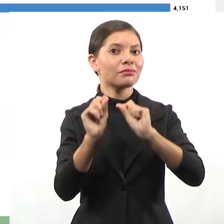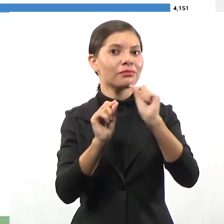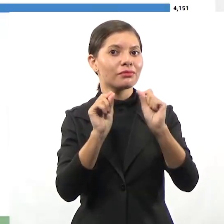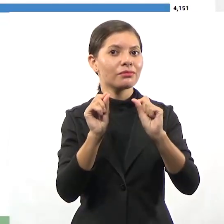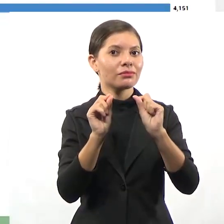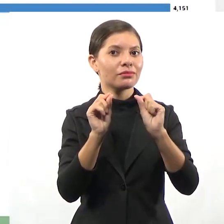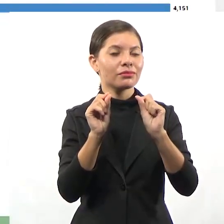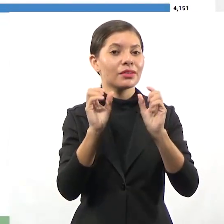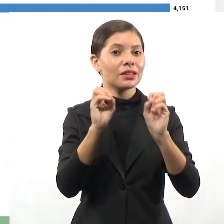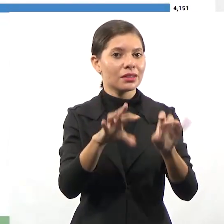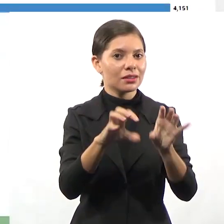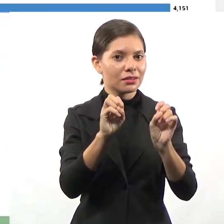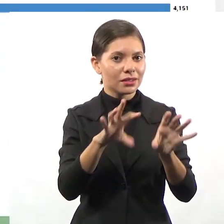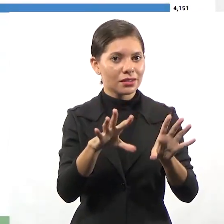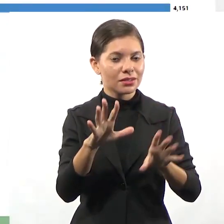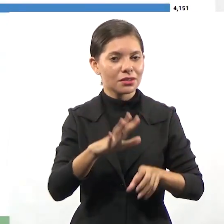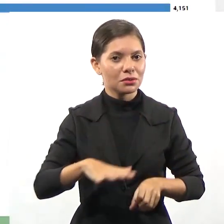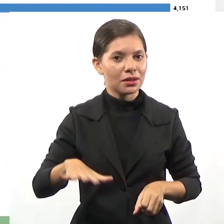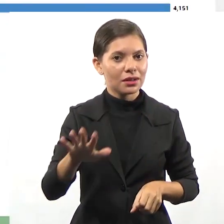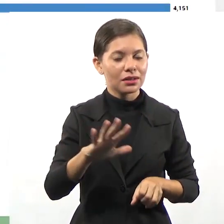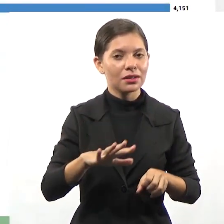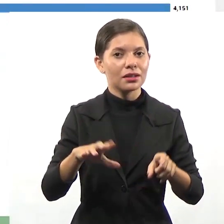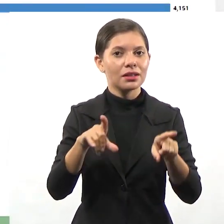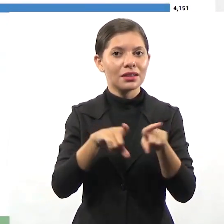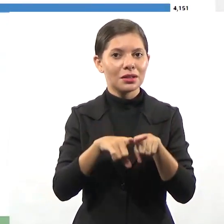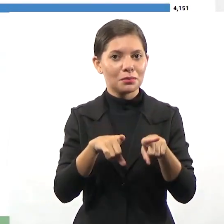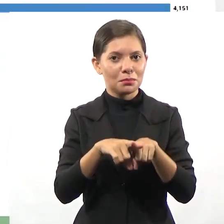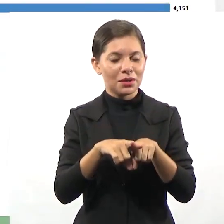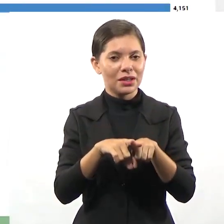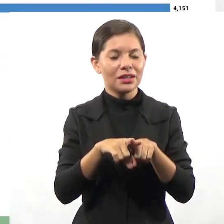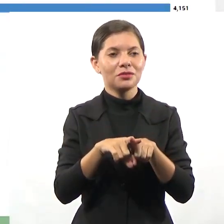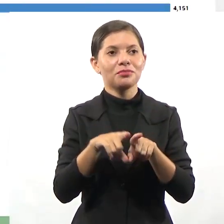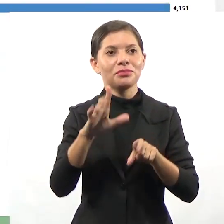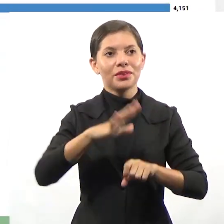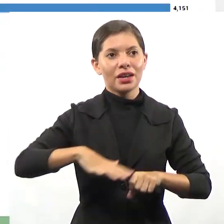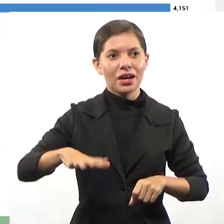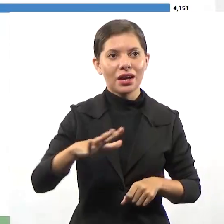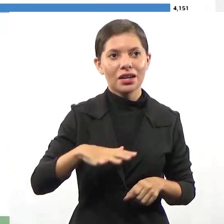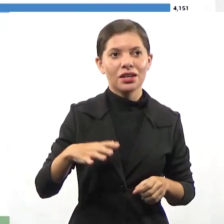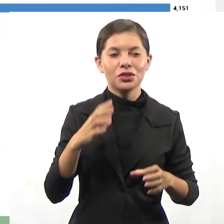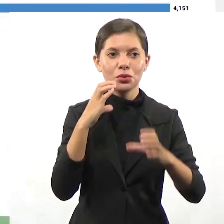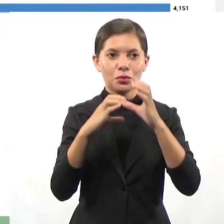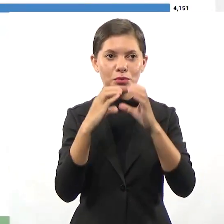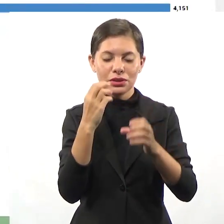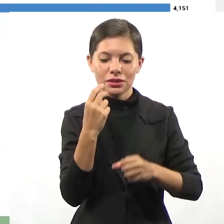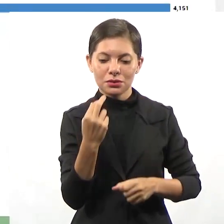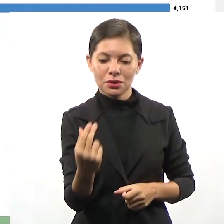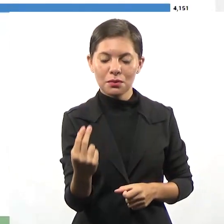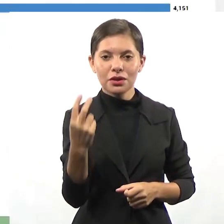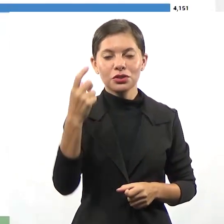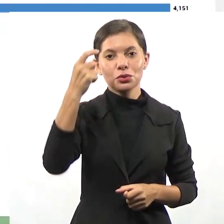comunicação, linguagem e cultura. Então, eu consigo limitar por área. Eu poderia, por exemplo, não, eu só quero os